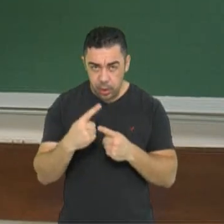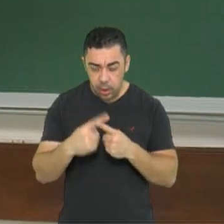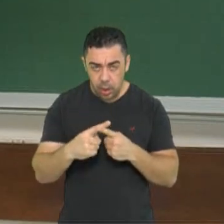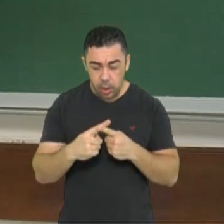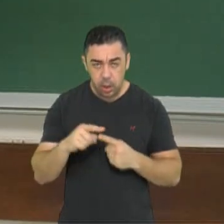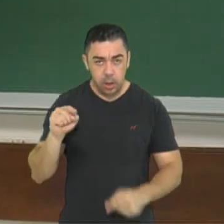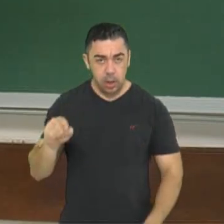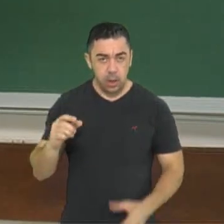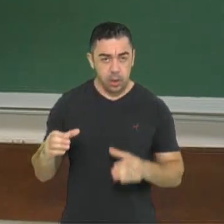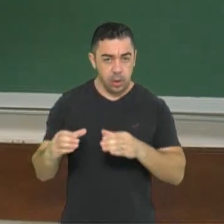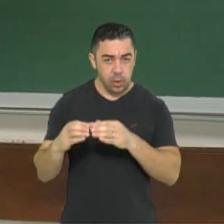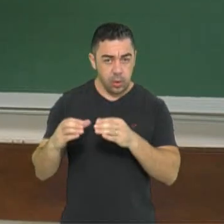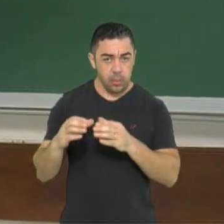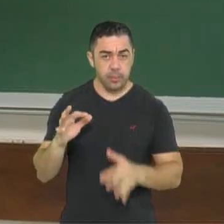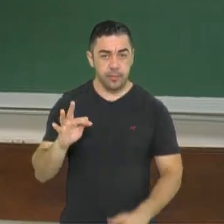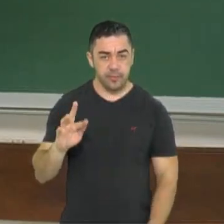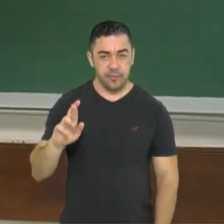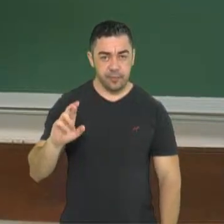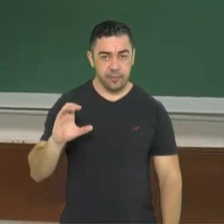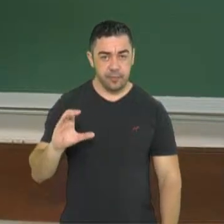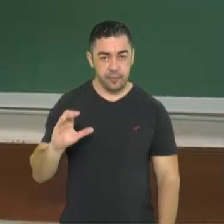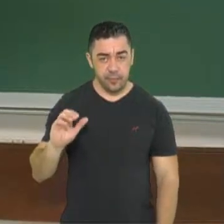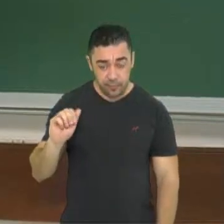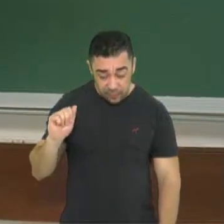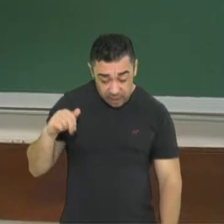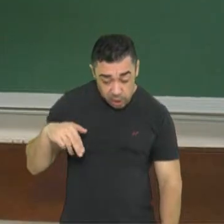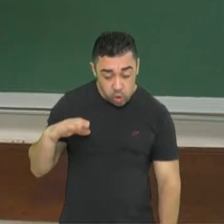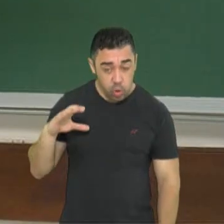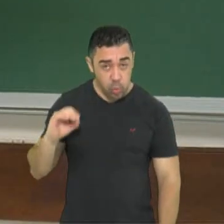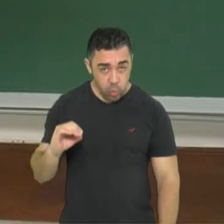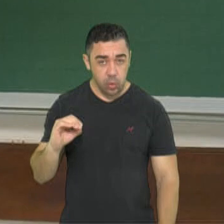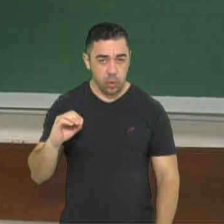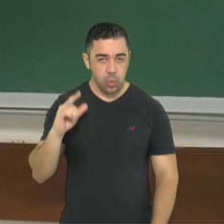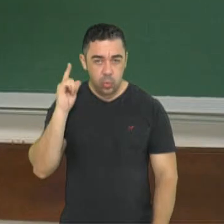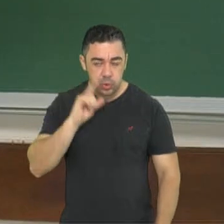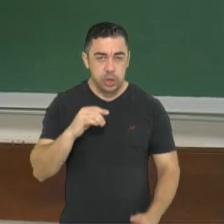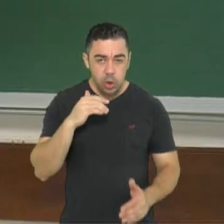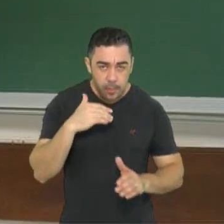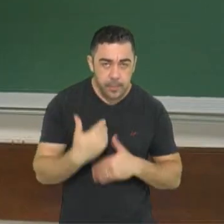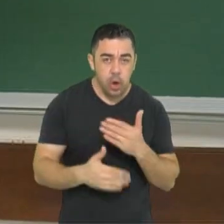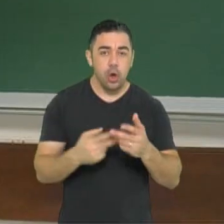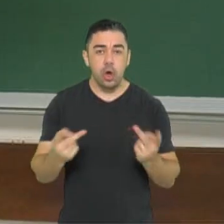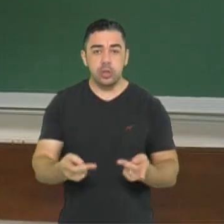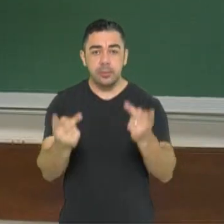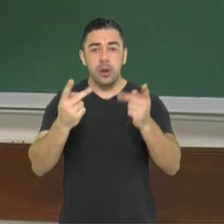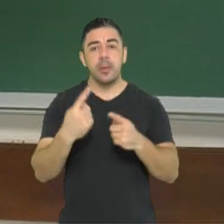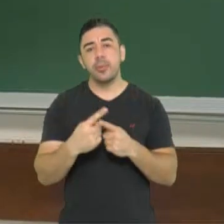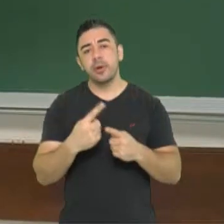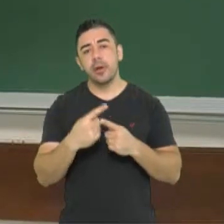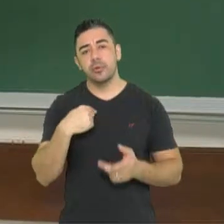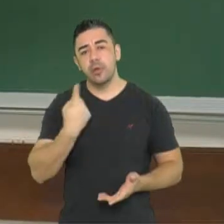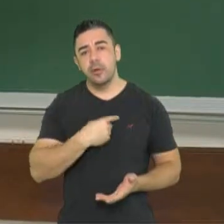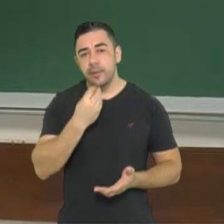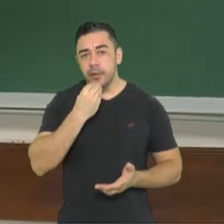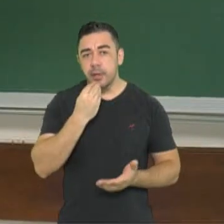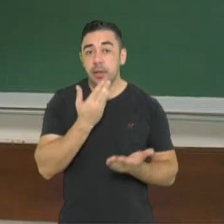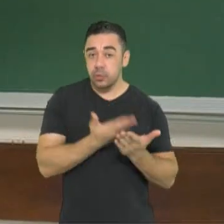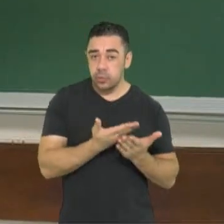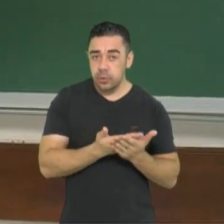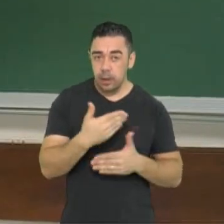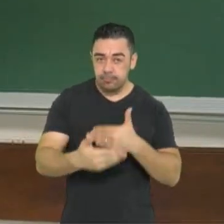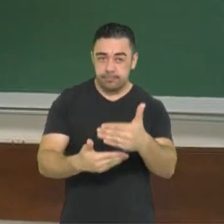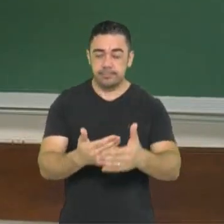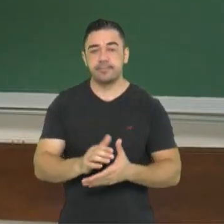dos francos, ou o dos francos foi mais próspero e duradouro, é o que nós vamos tentar agora estudar nos